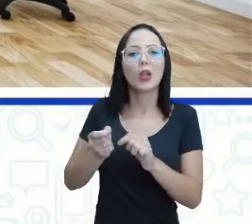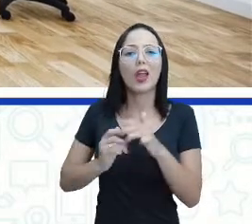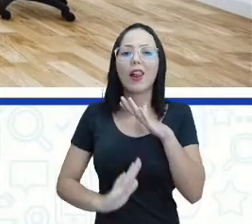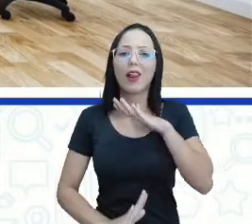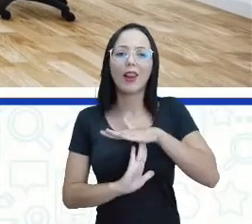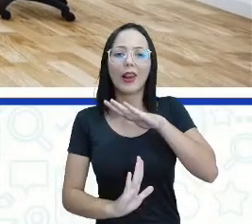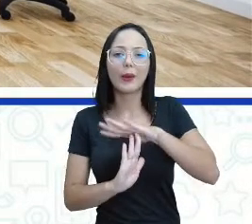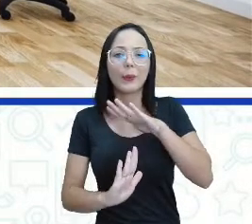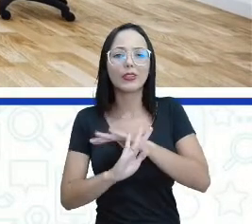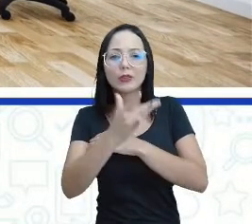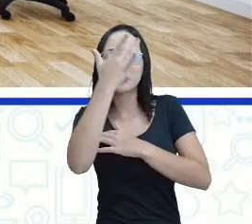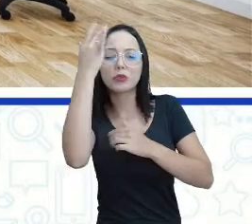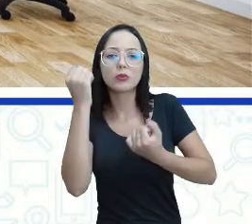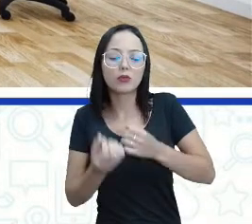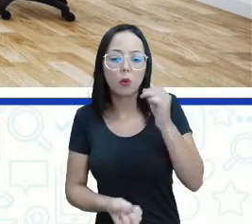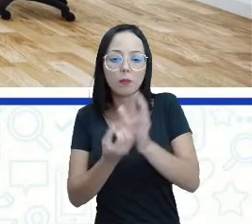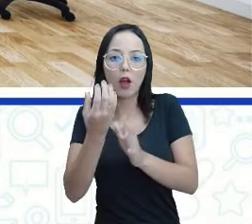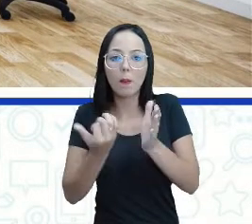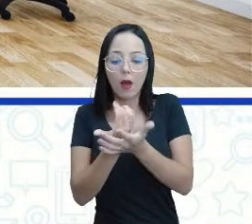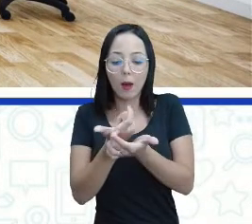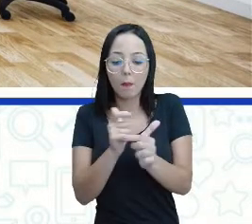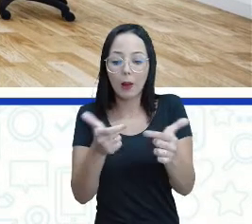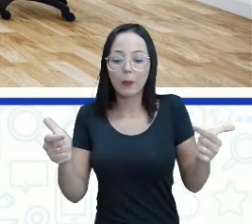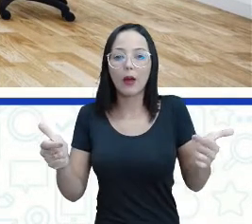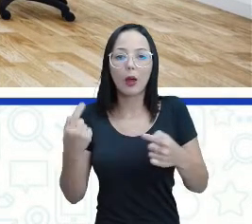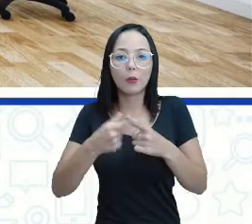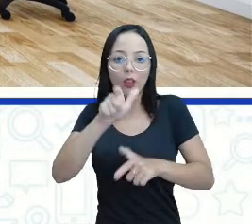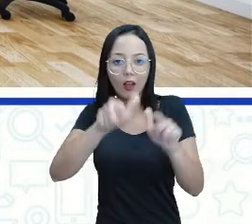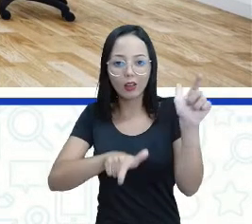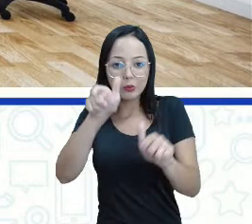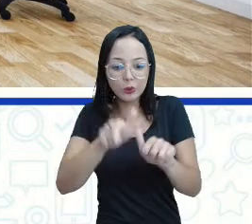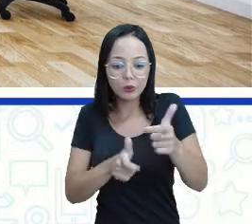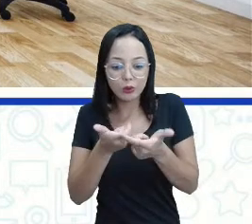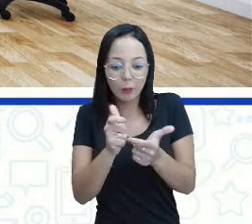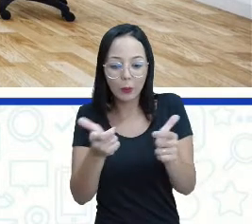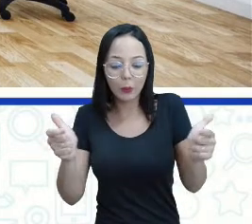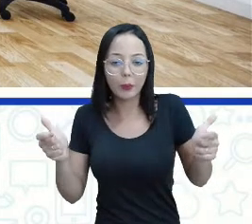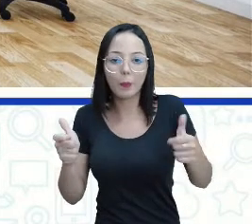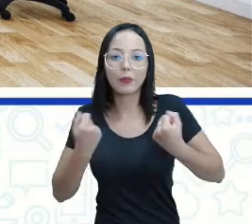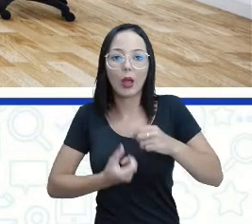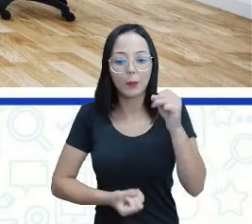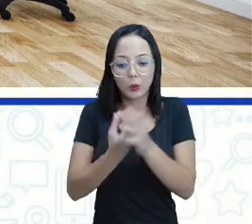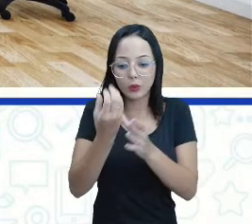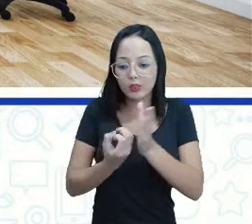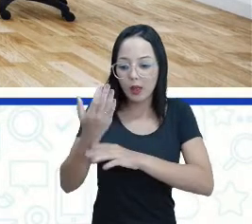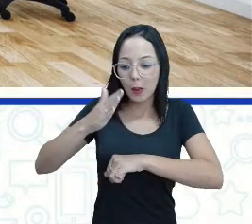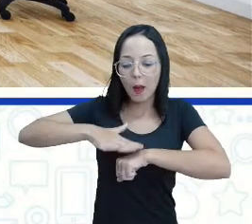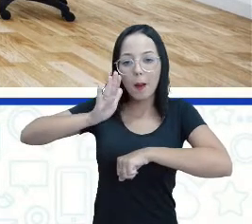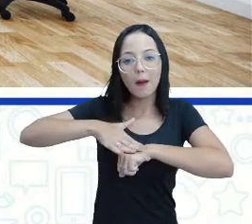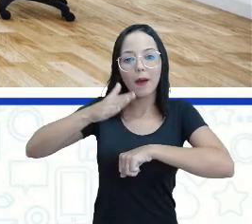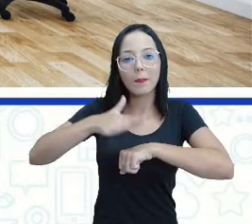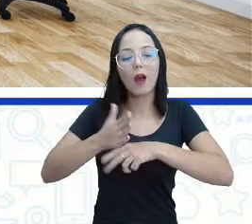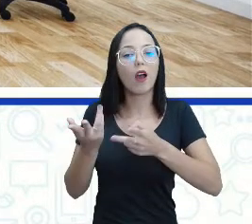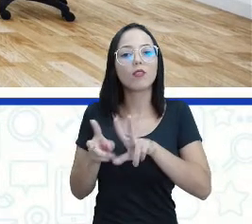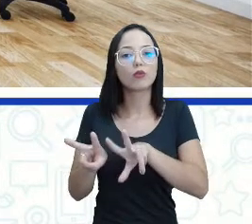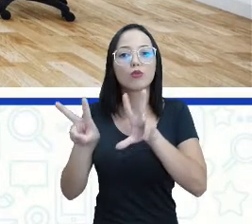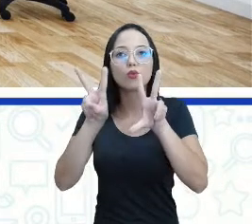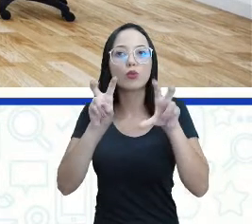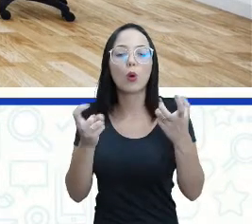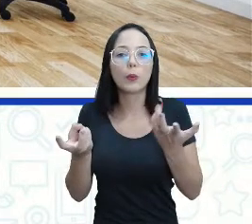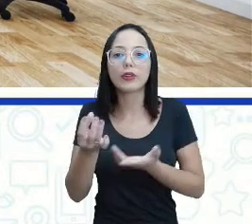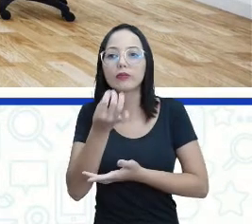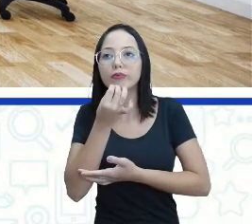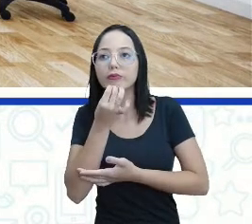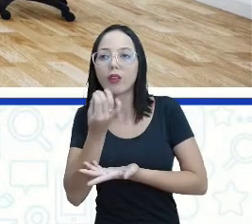pessoal precisava fazer produção em grande escala, porque a população começava a crescer, tá? Precisava produzir mais a respeito